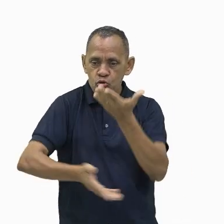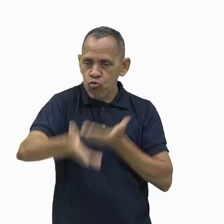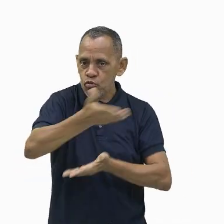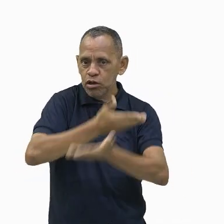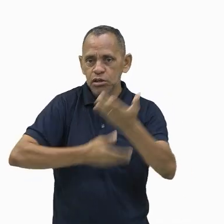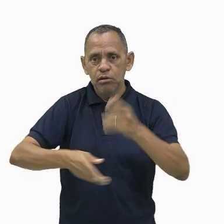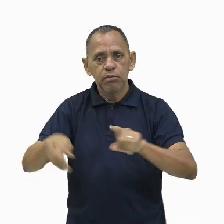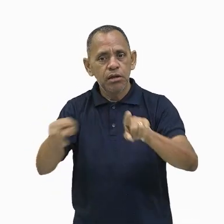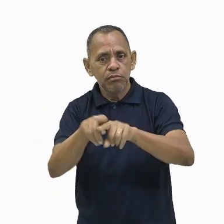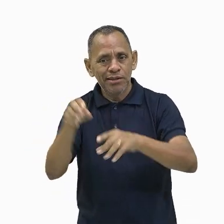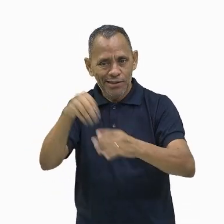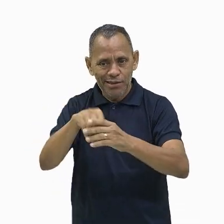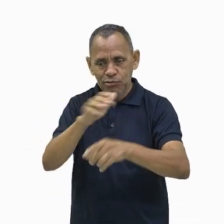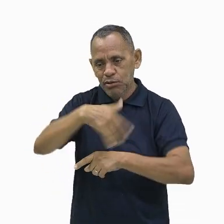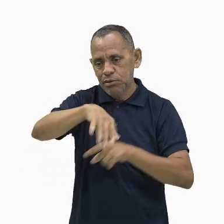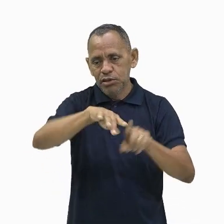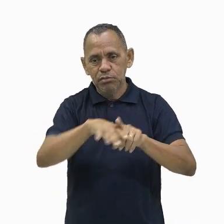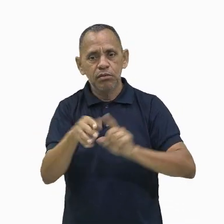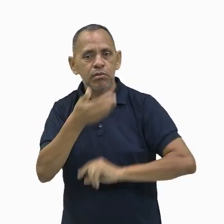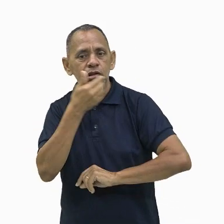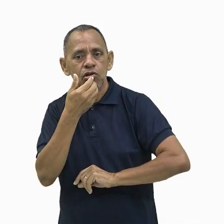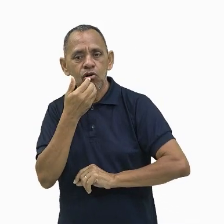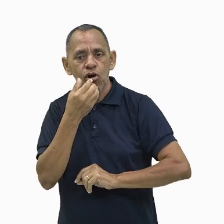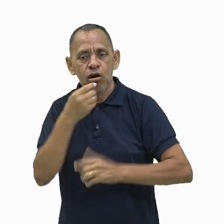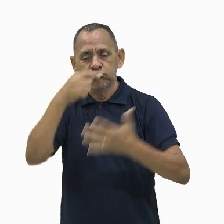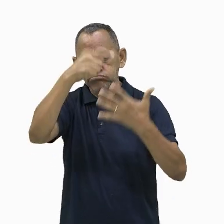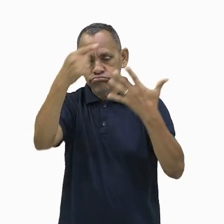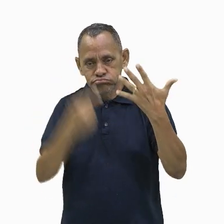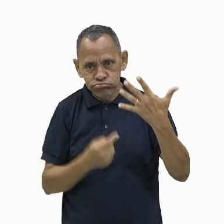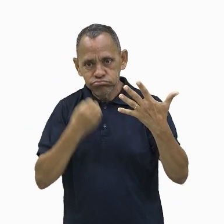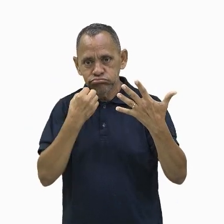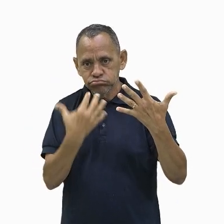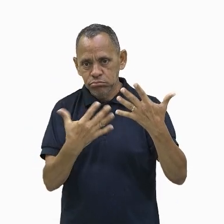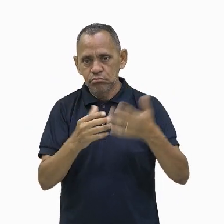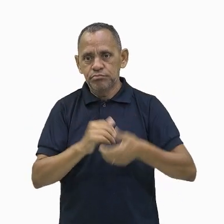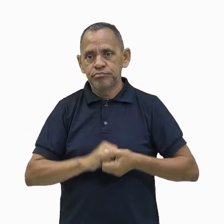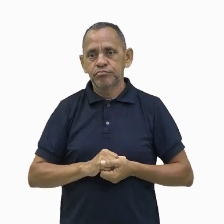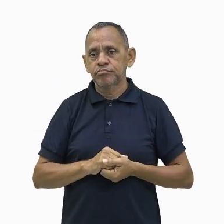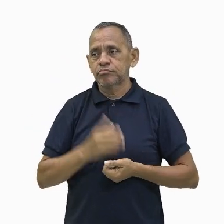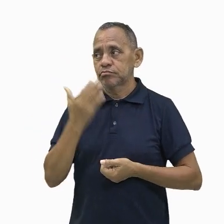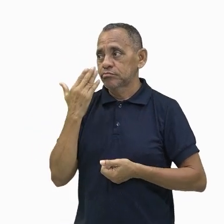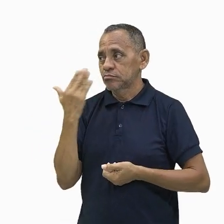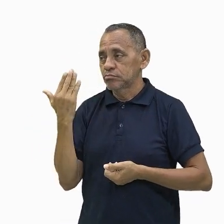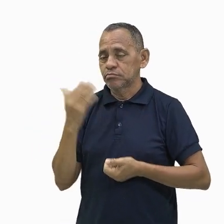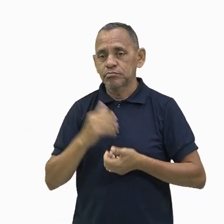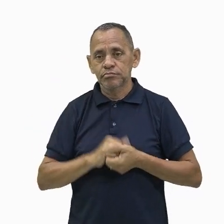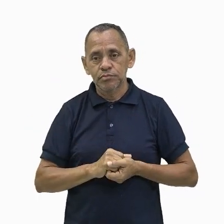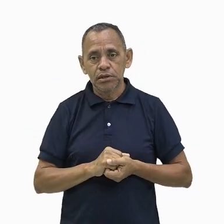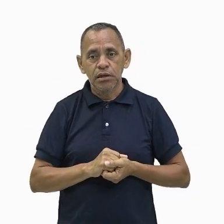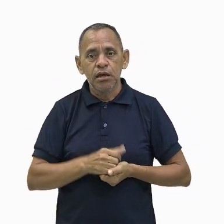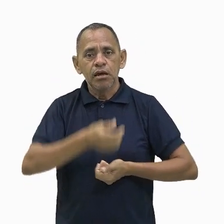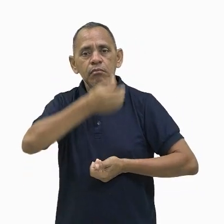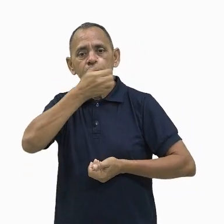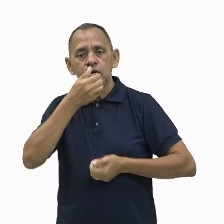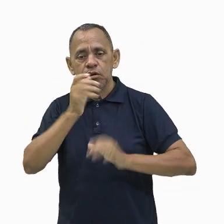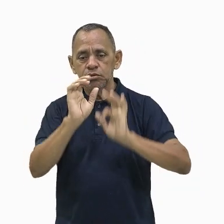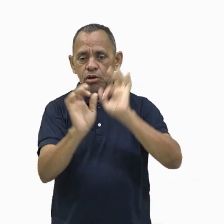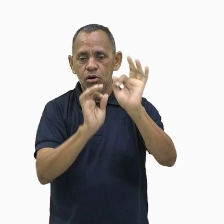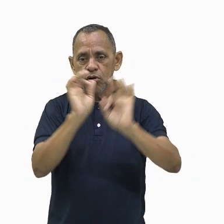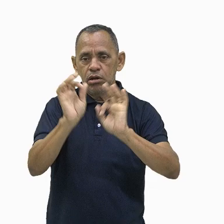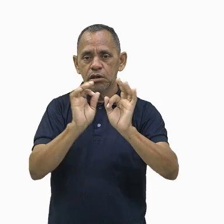ambiente. Vamos ver um pouquinho melhor sobre esses benefícios. Quanto à melhoria da